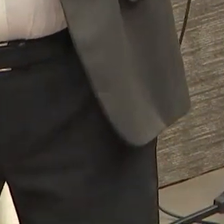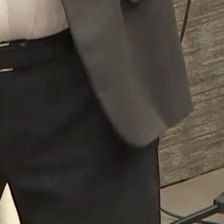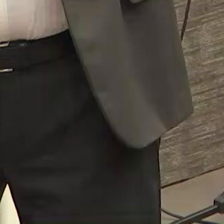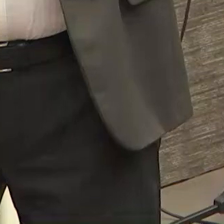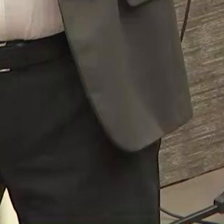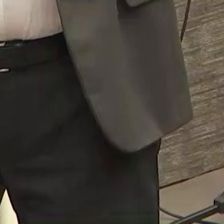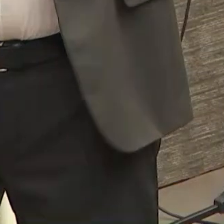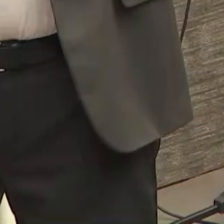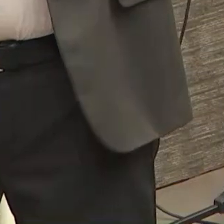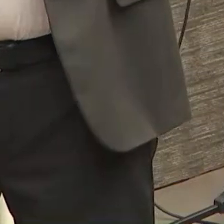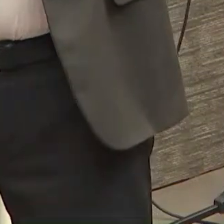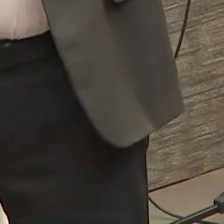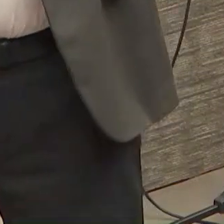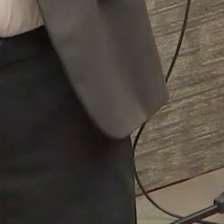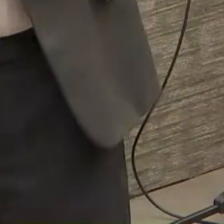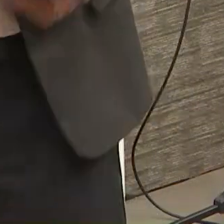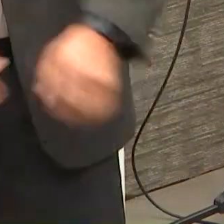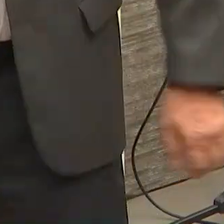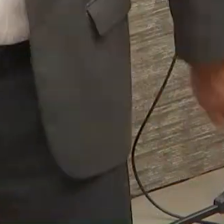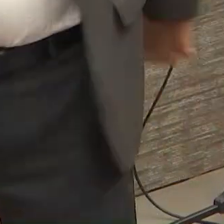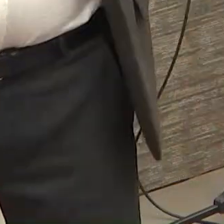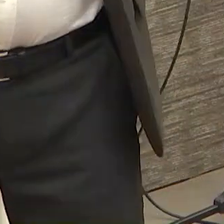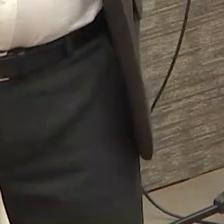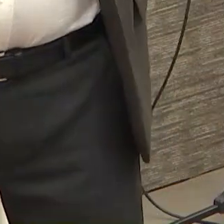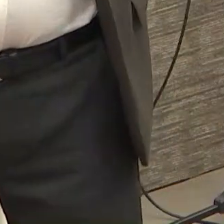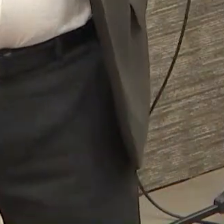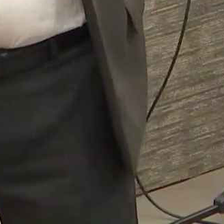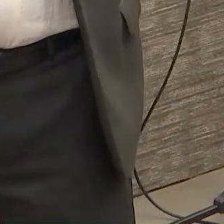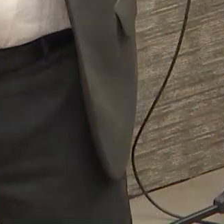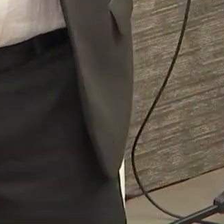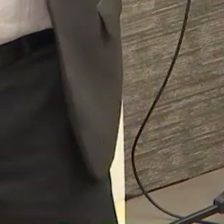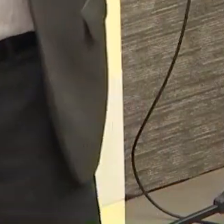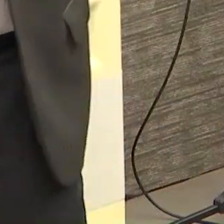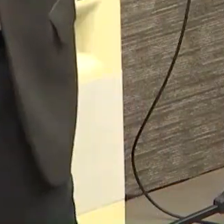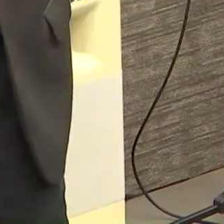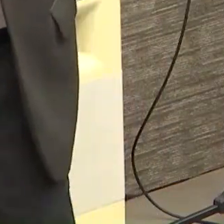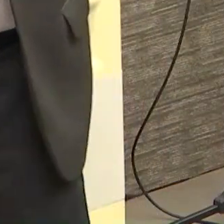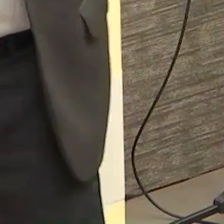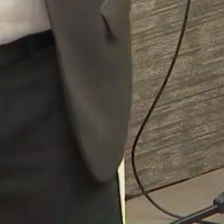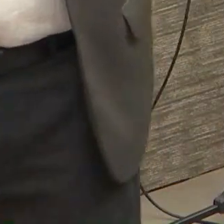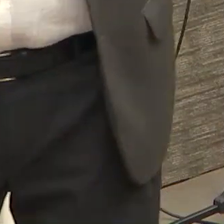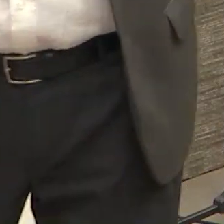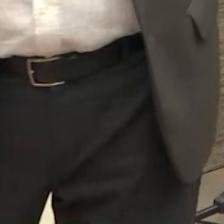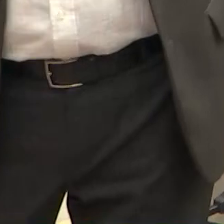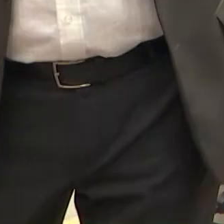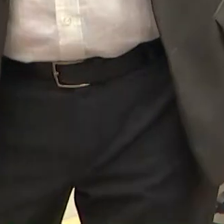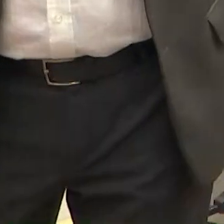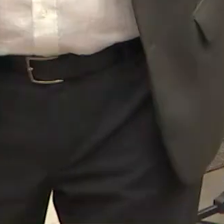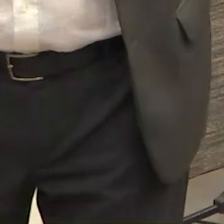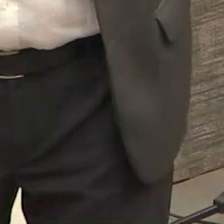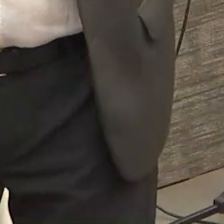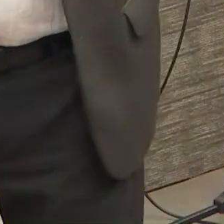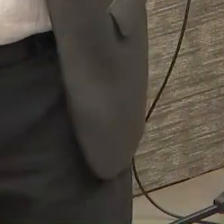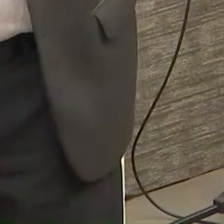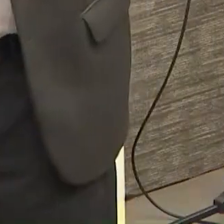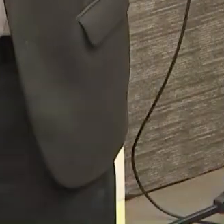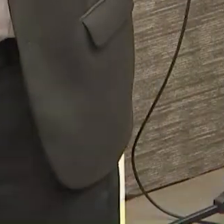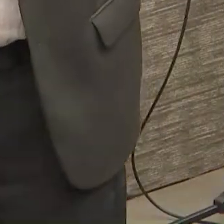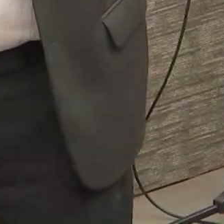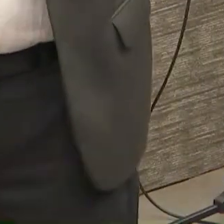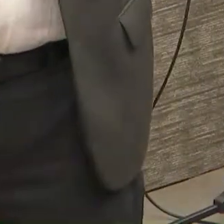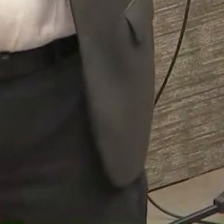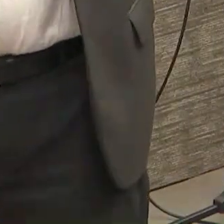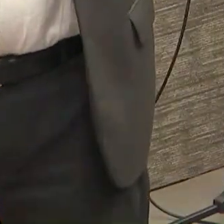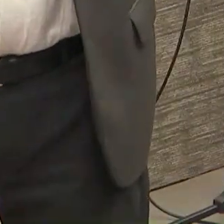esse evento que foi promovido à i pela escola do legislativo hoje várias palestras serão ministradas e o plenário